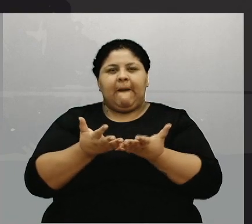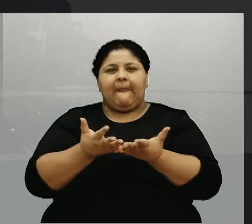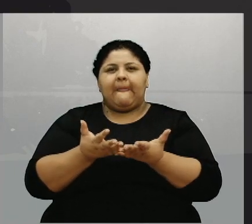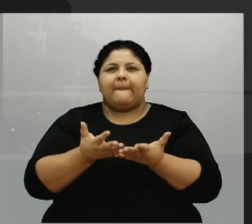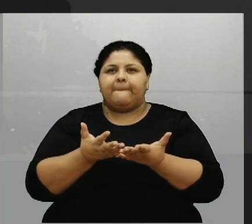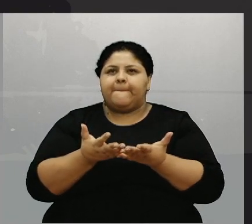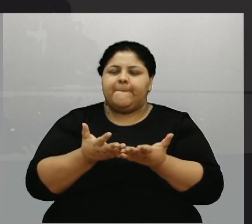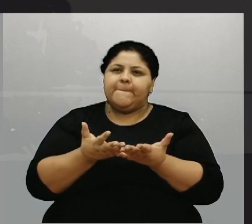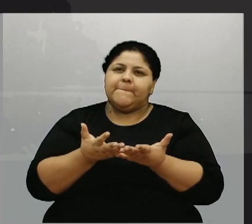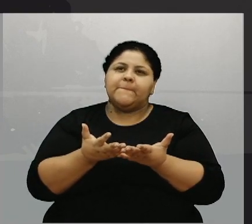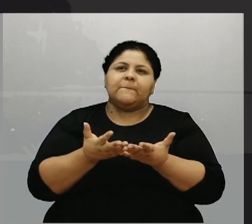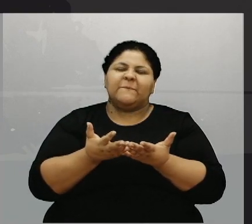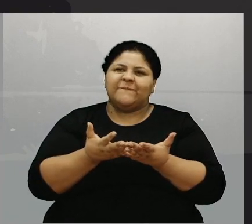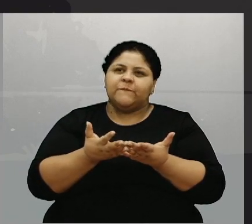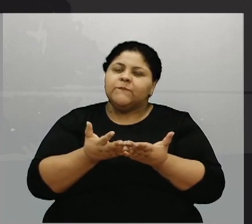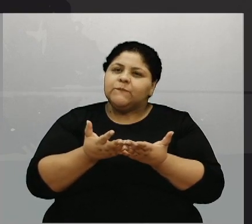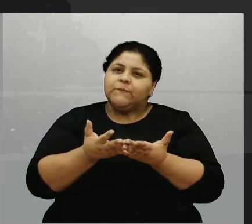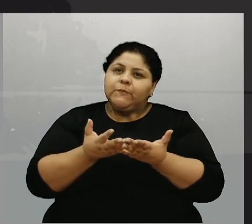agora.